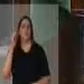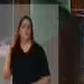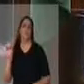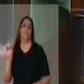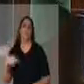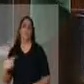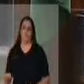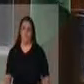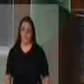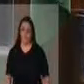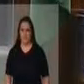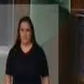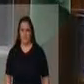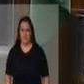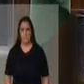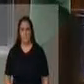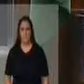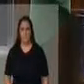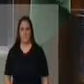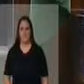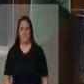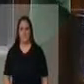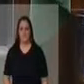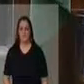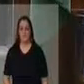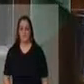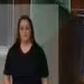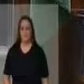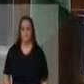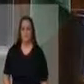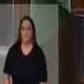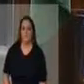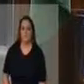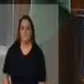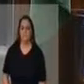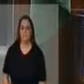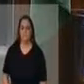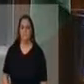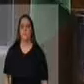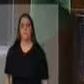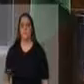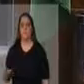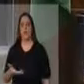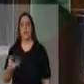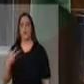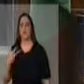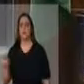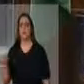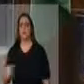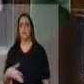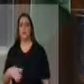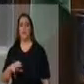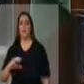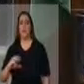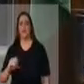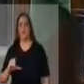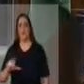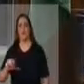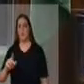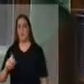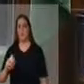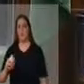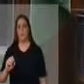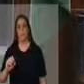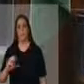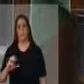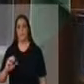entregamos agora, recentemente, concluindo, três novos colposcópios. E isso ajuda no combate